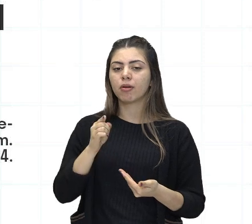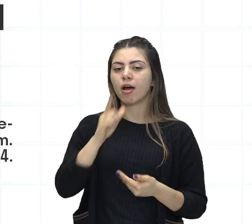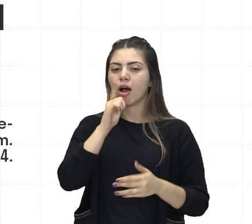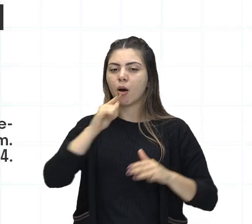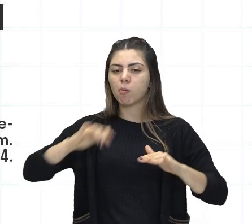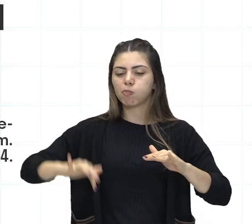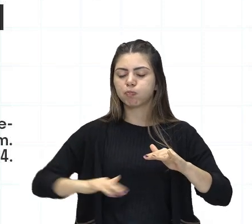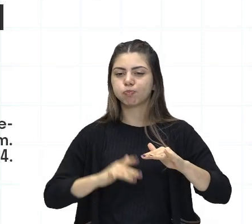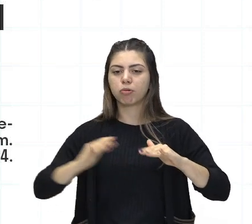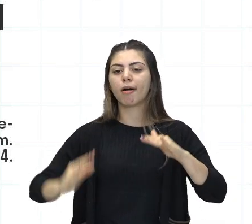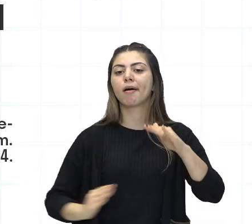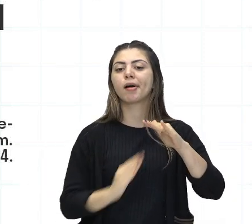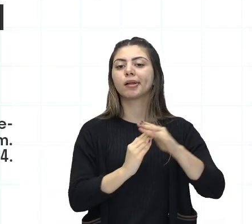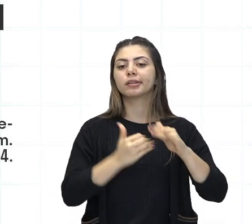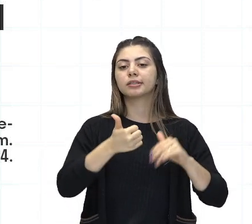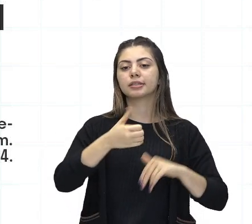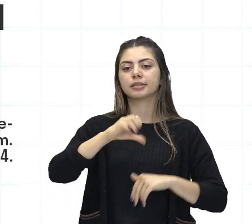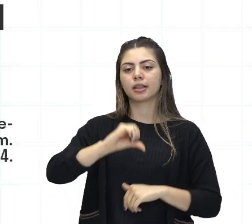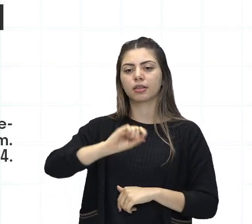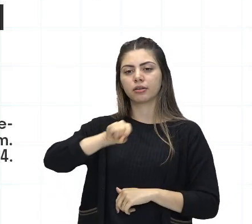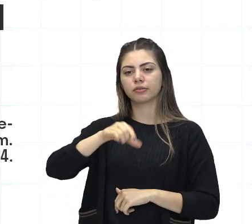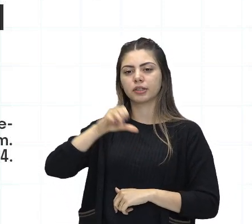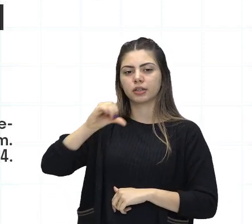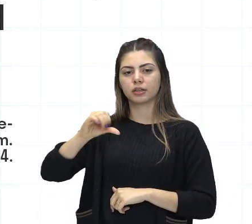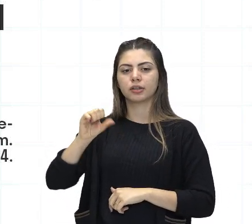rios atingiu a marca de